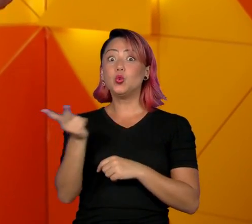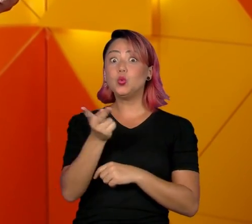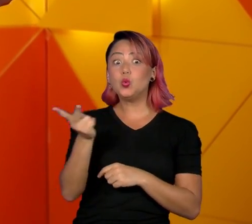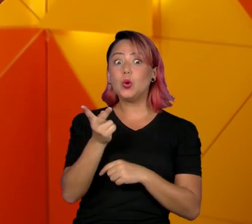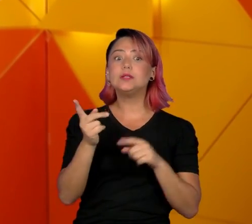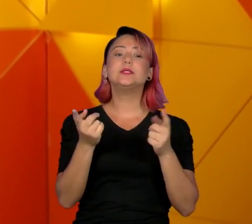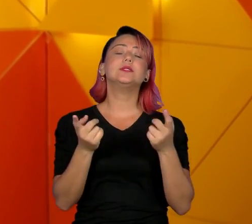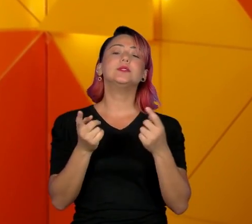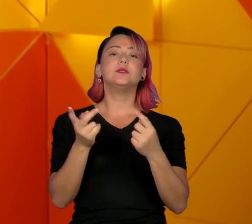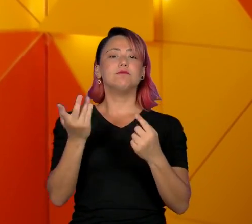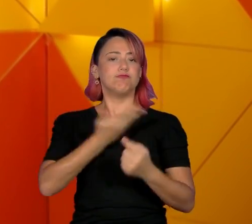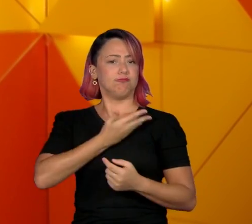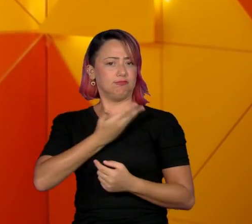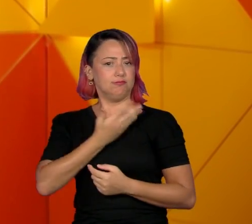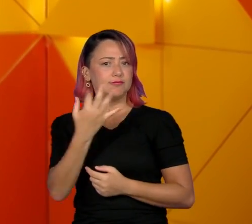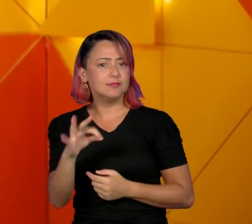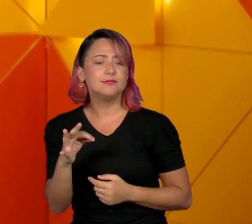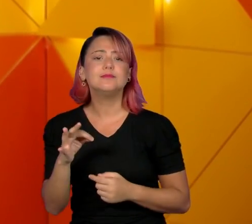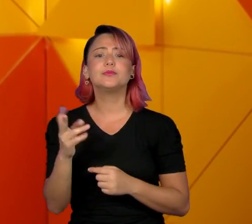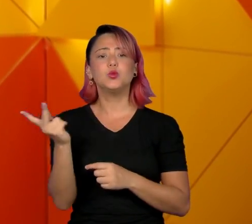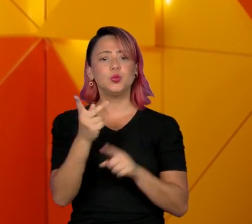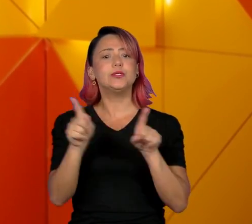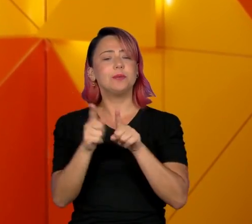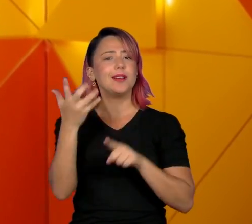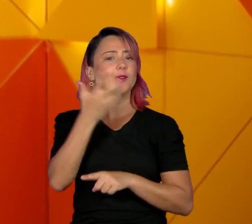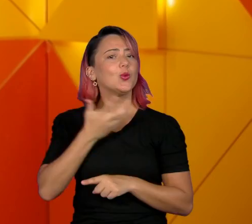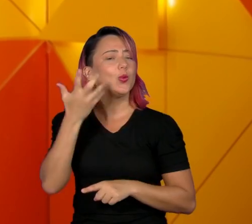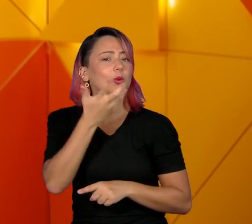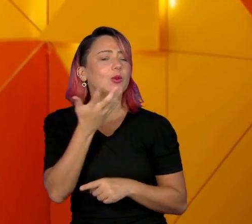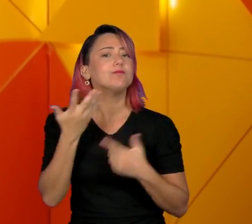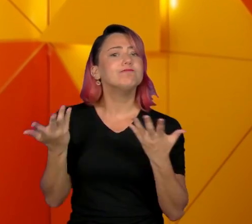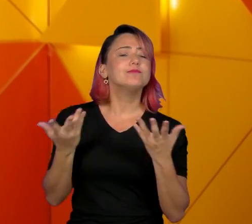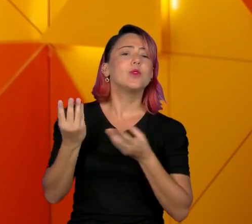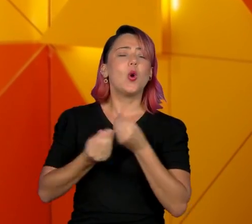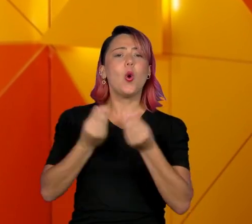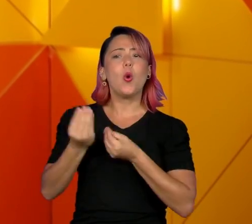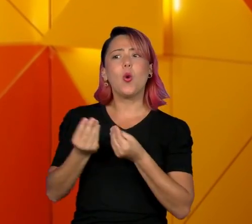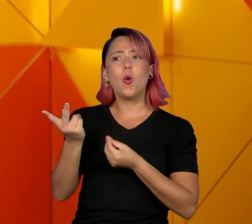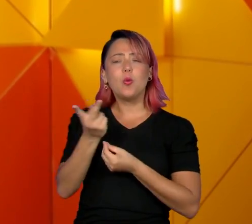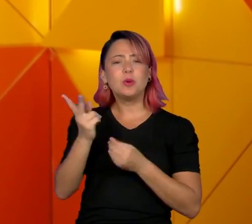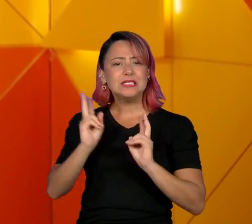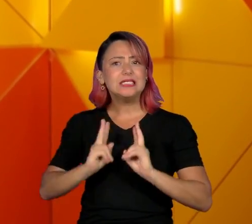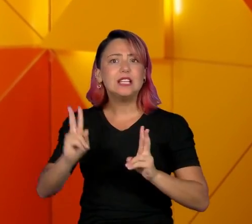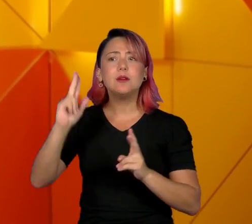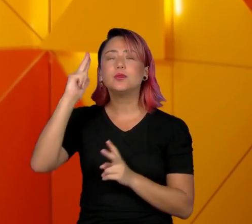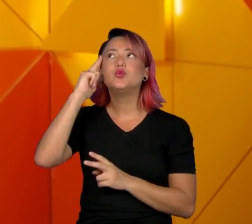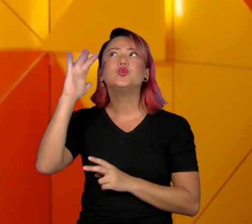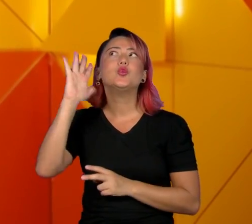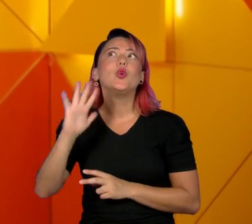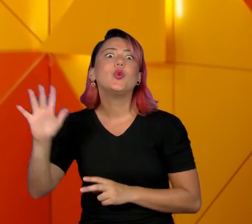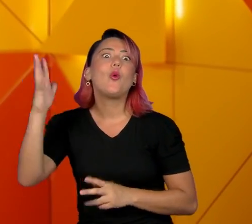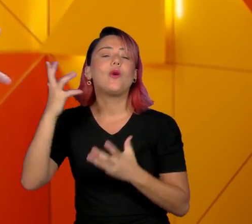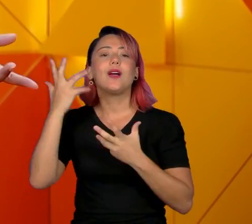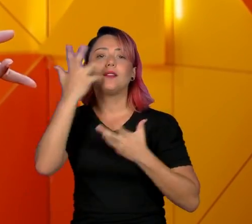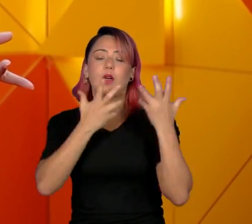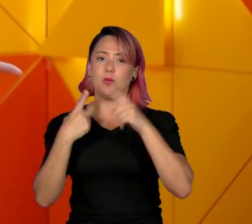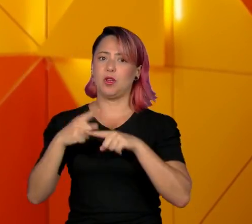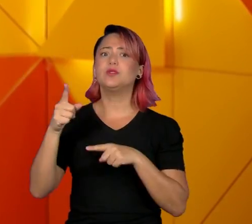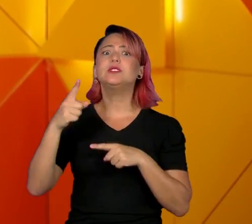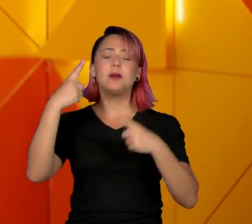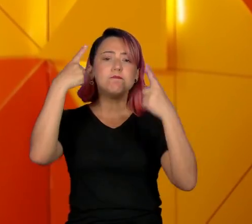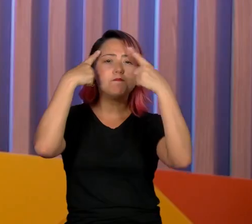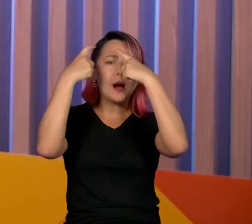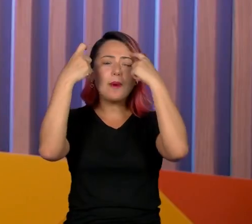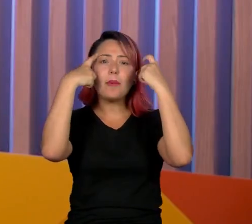além de serem amigas, também é cantora. Como é que foi pra você? Você sempre sonhou em cantar e compor? Porque você é uma ótima compositora